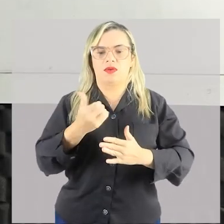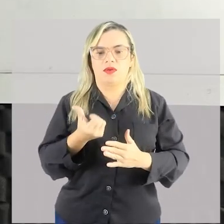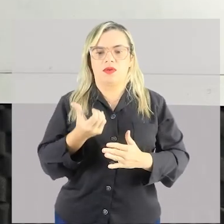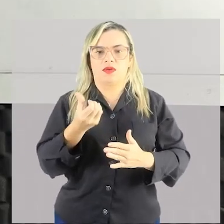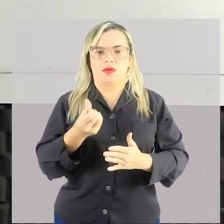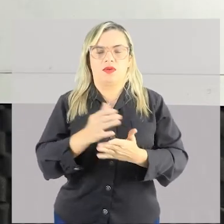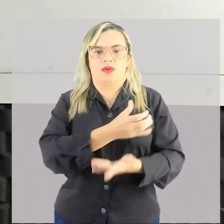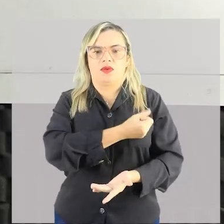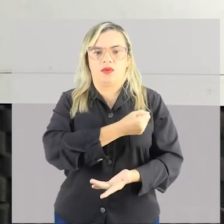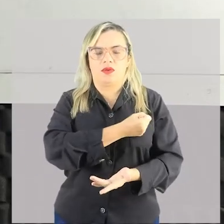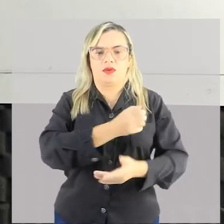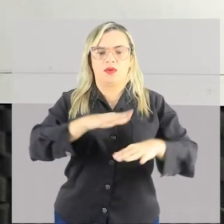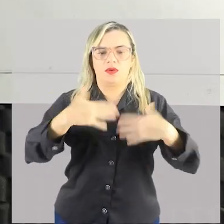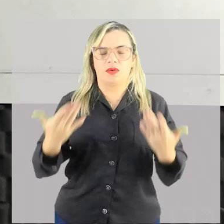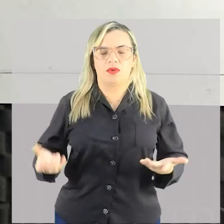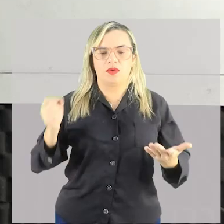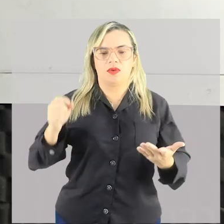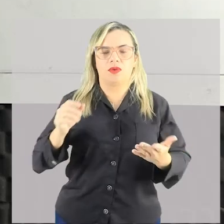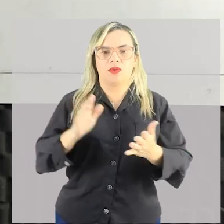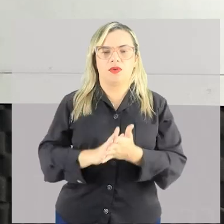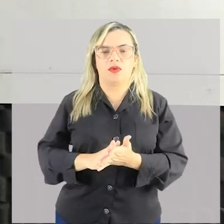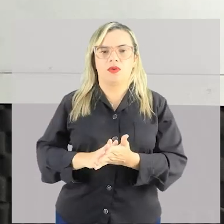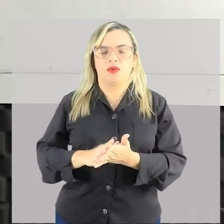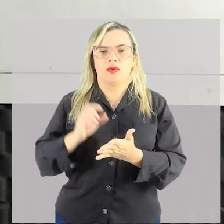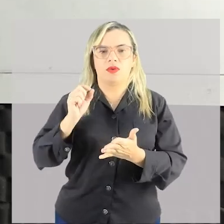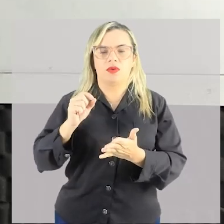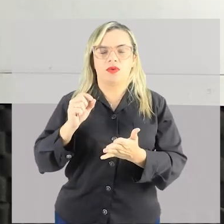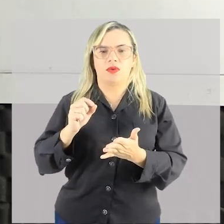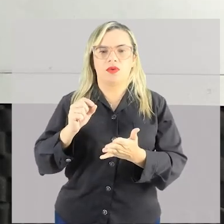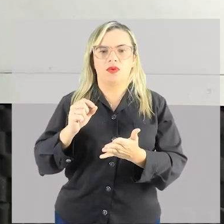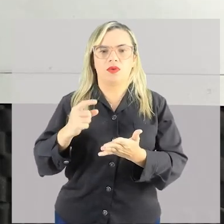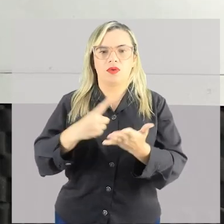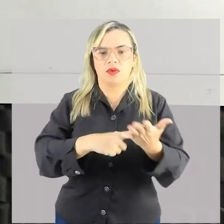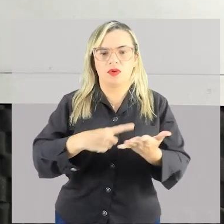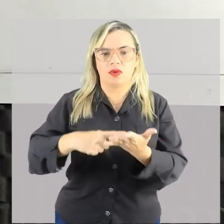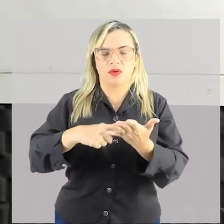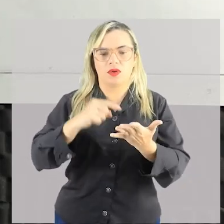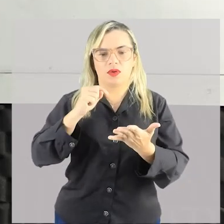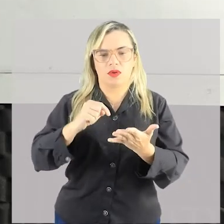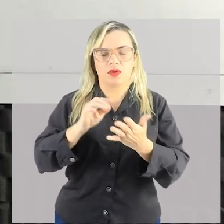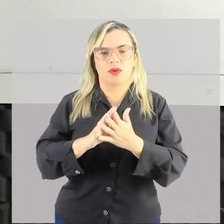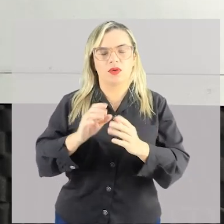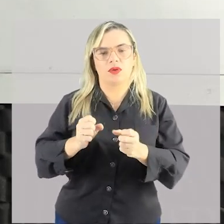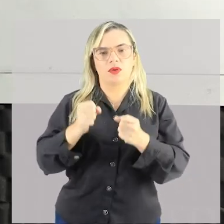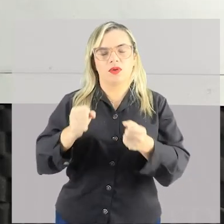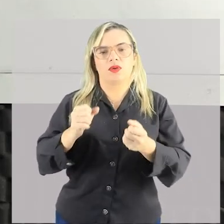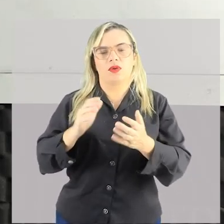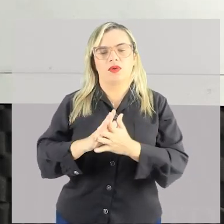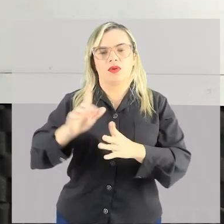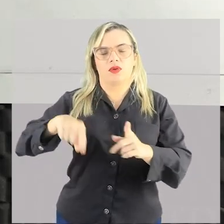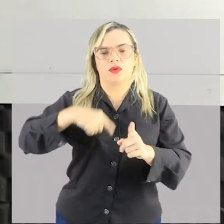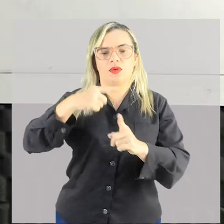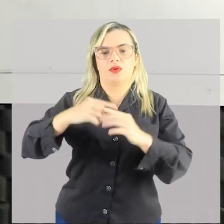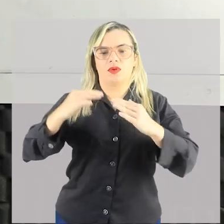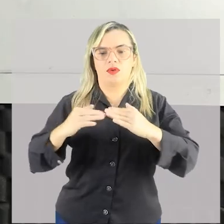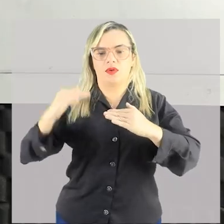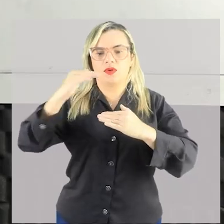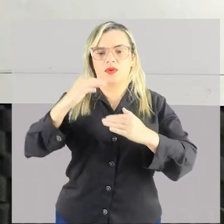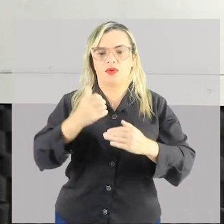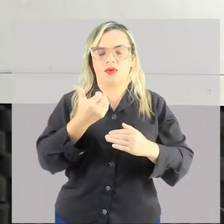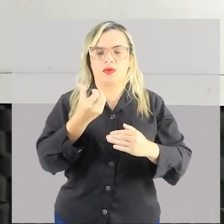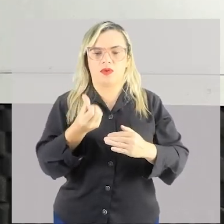16 turma Quais são as combinações possíveis para que o somatório de três dados dê um número maior do que